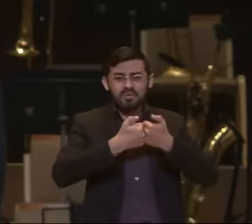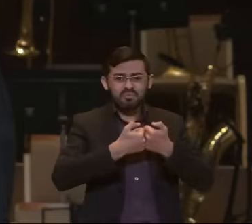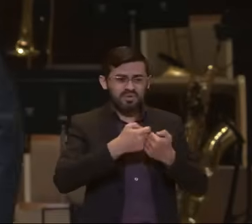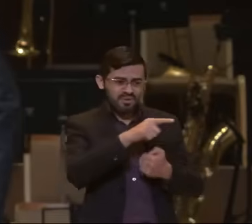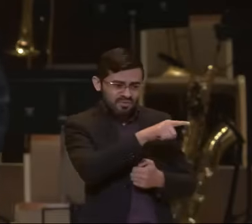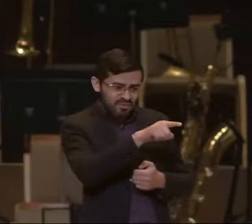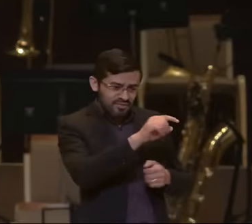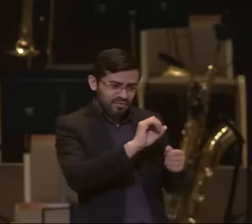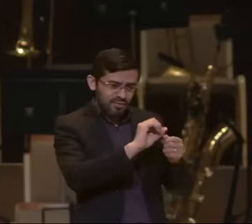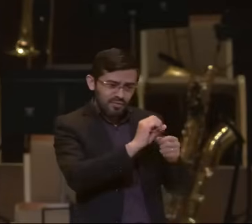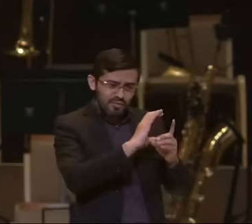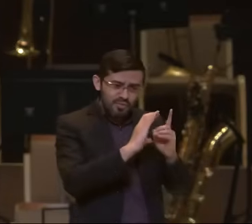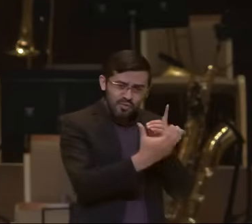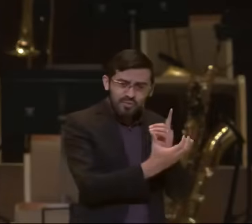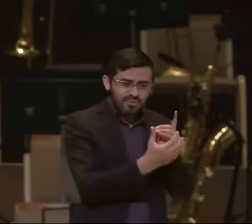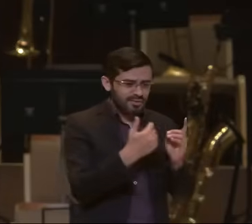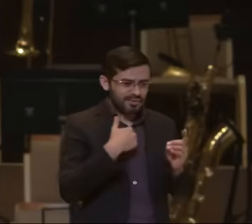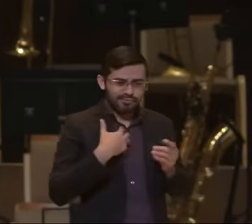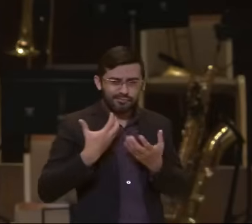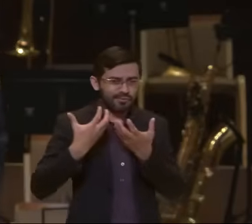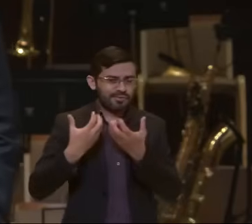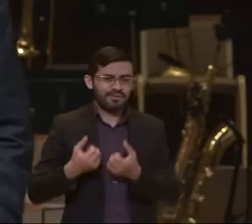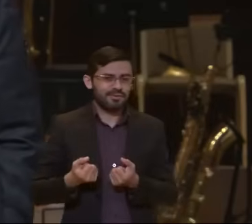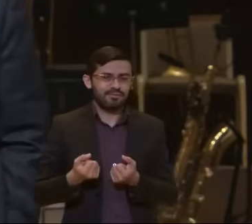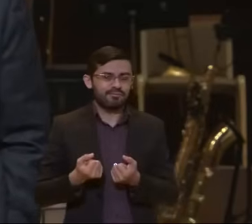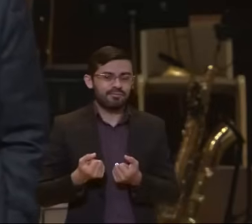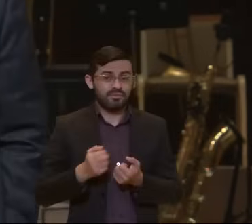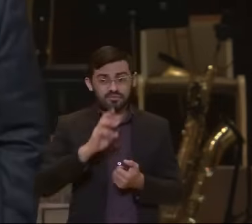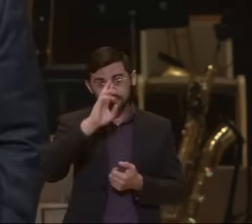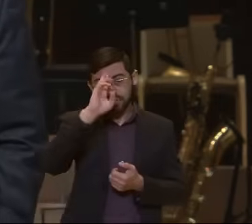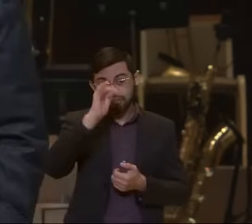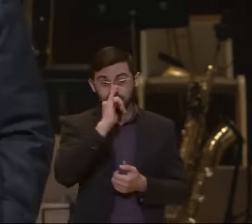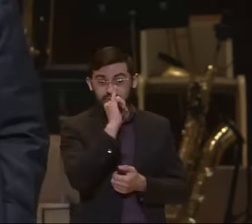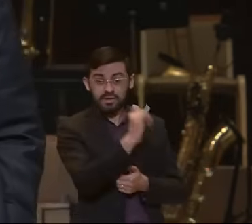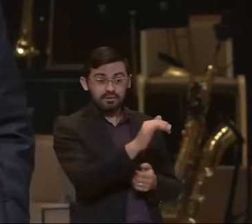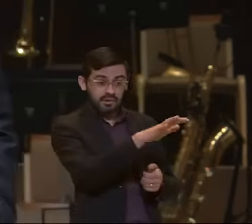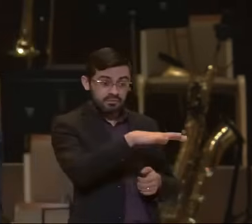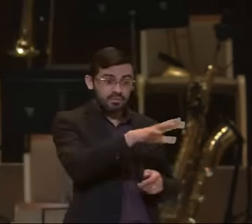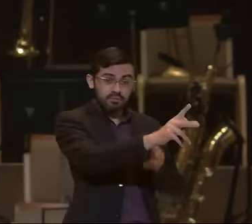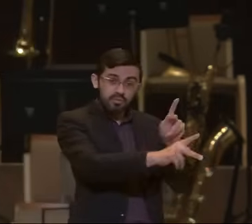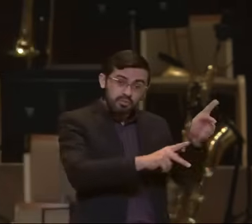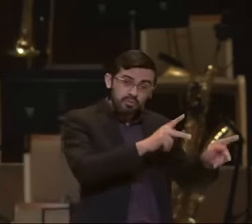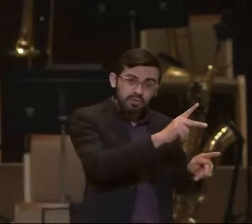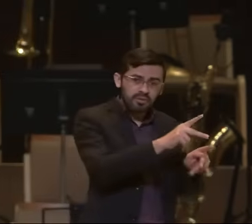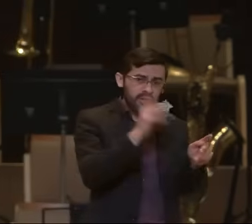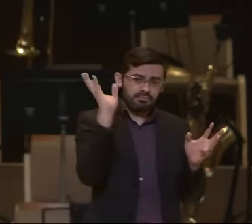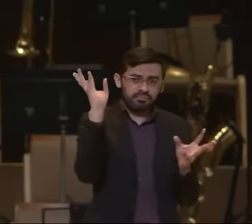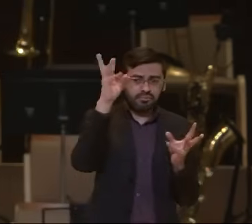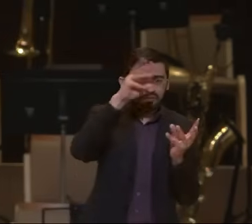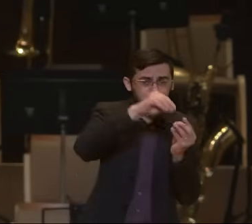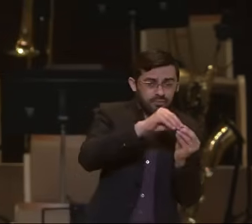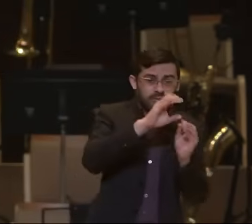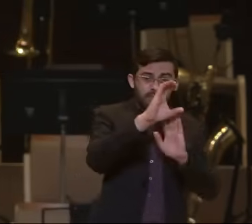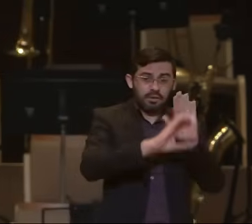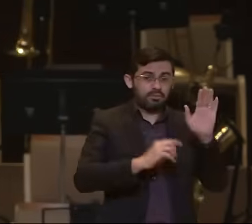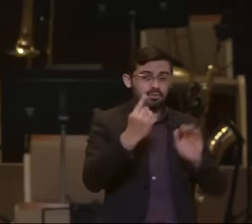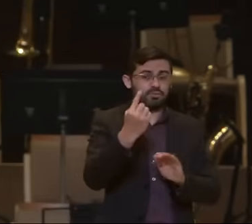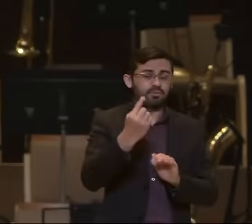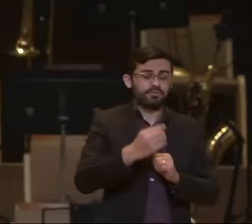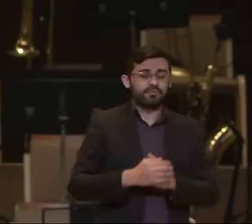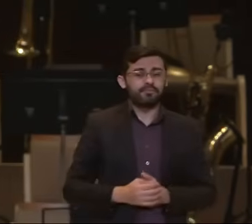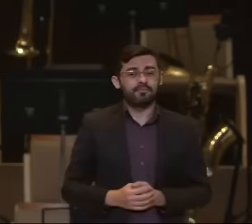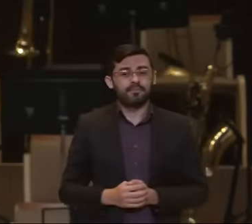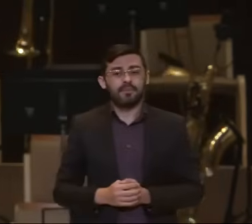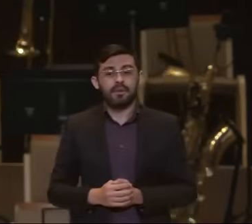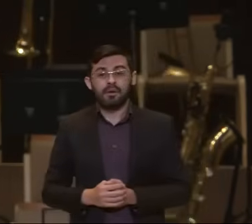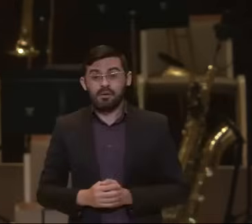eu não aceito. Malaquias capítulo 1. Esse é o resumo do capítulo.